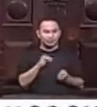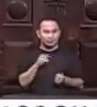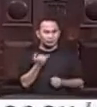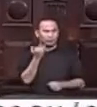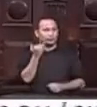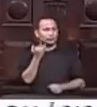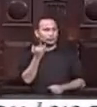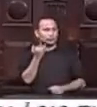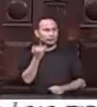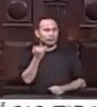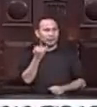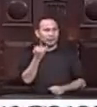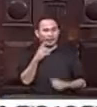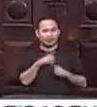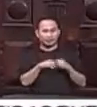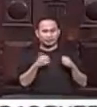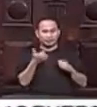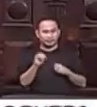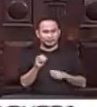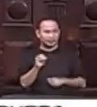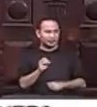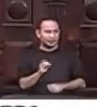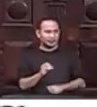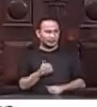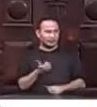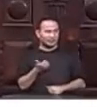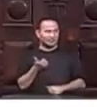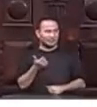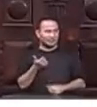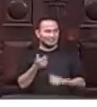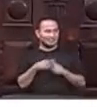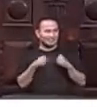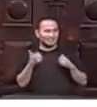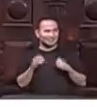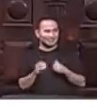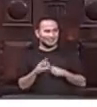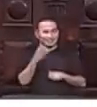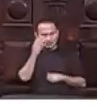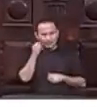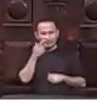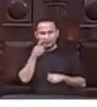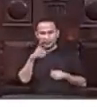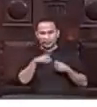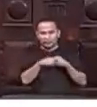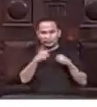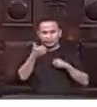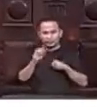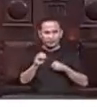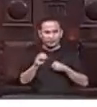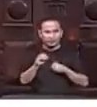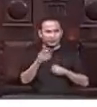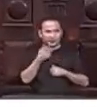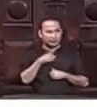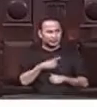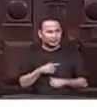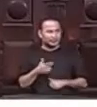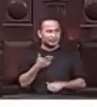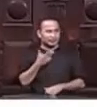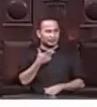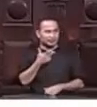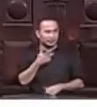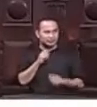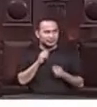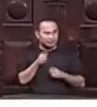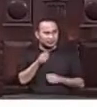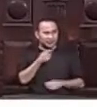vetaram também o artigo 10º. Vetaram o artigo 10º. Sabe o que diz o artigo 10º? Que eles vetaram, atenção, profissionais da